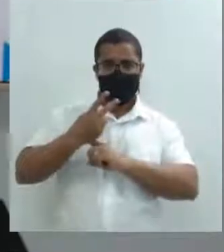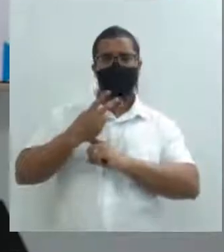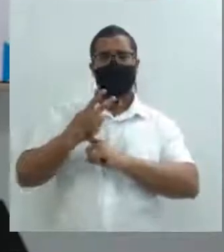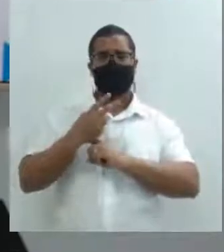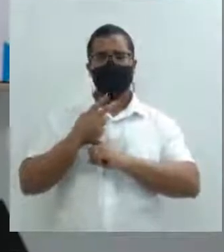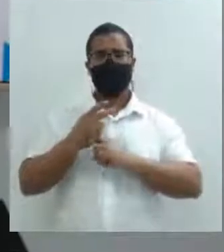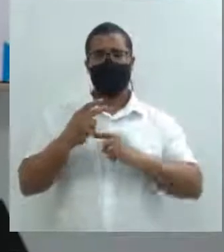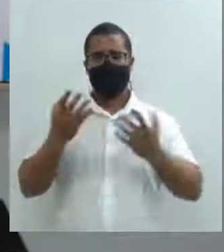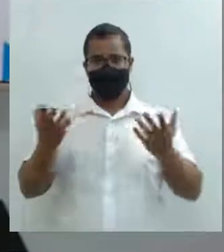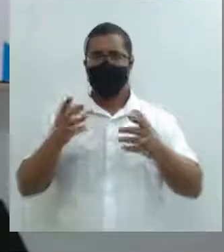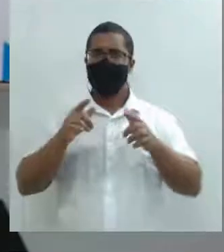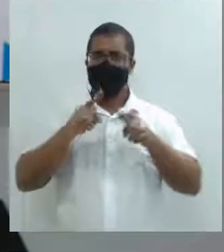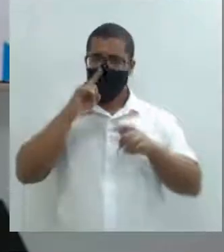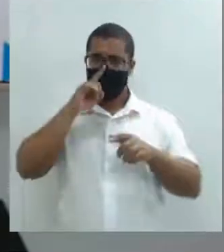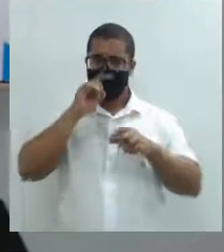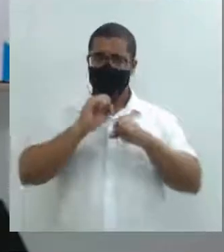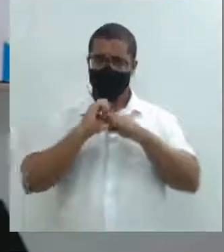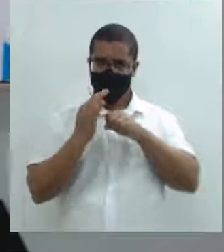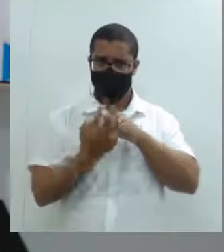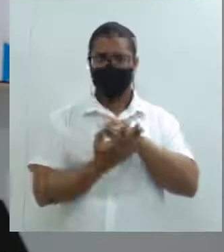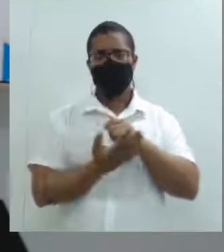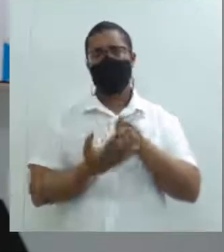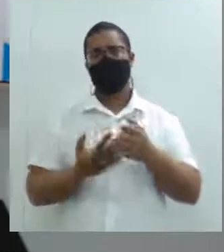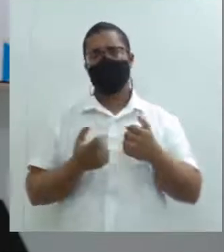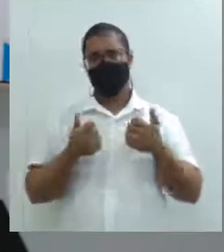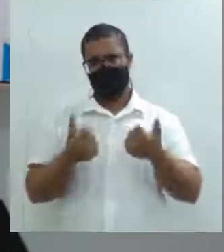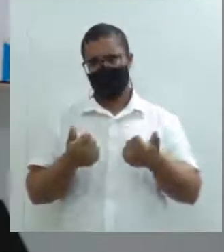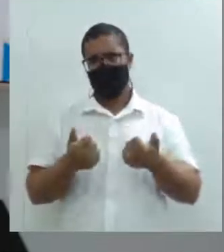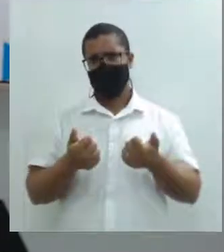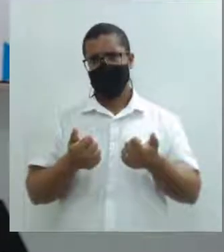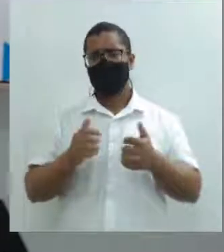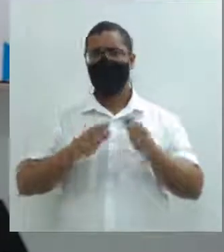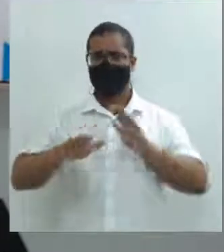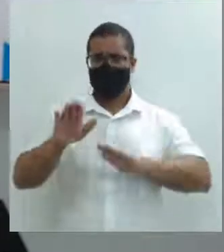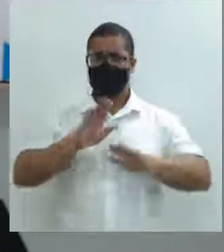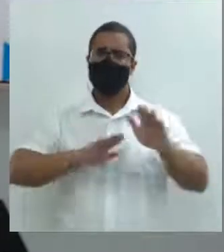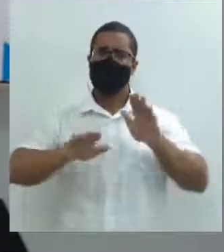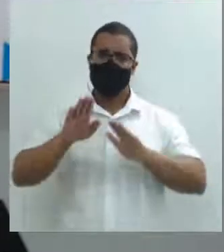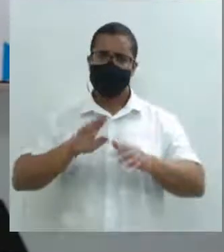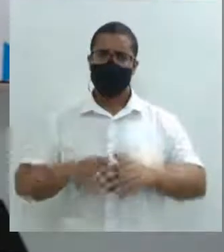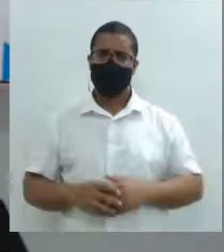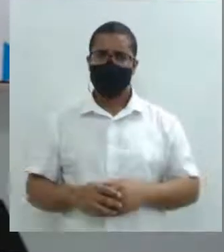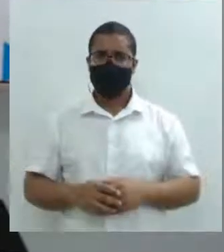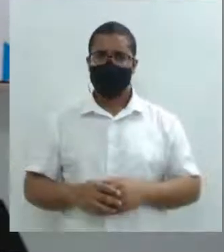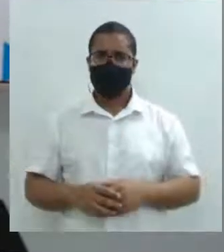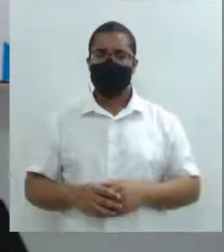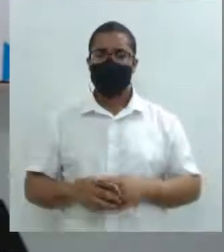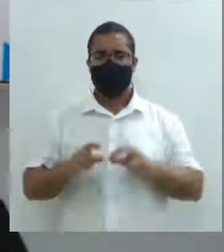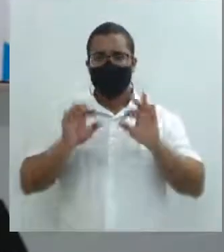proteger dessa ameaça que nós estamos vendo, que é a Covid-19. Tenho